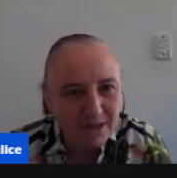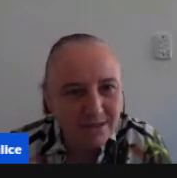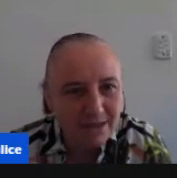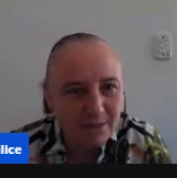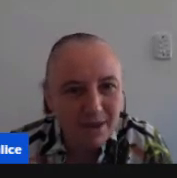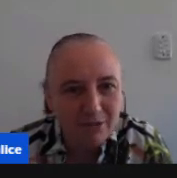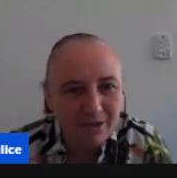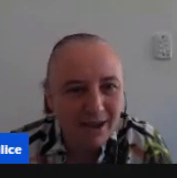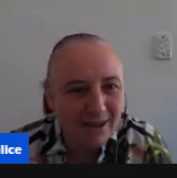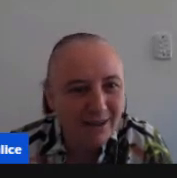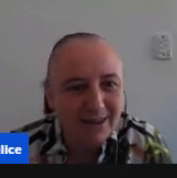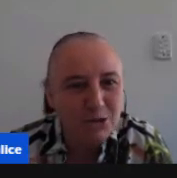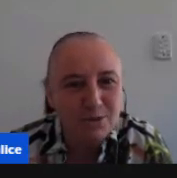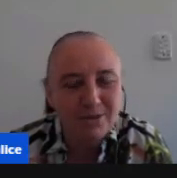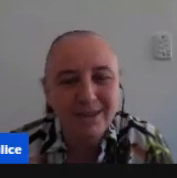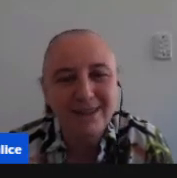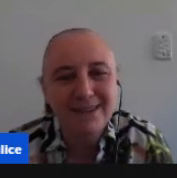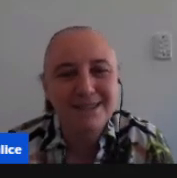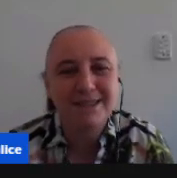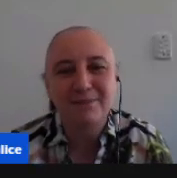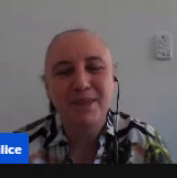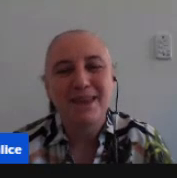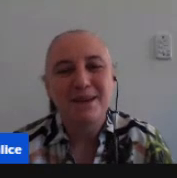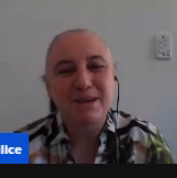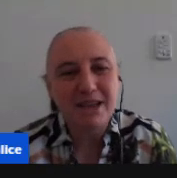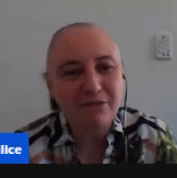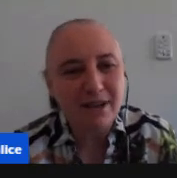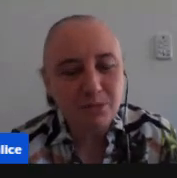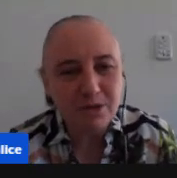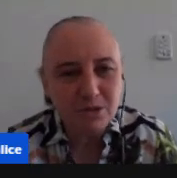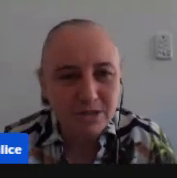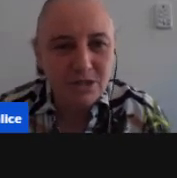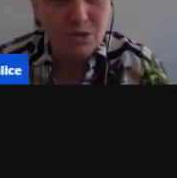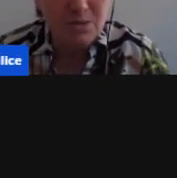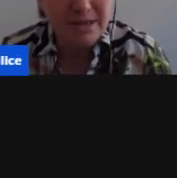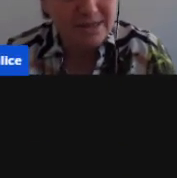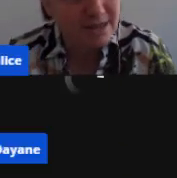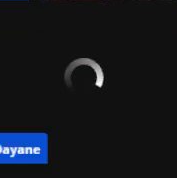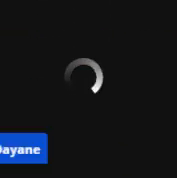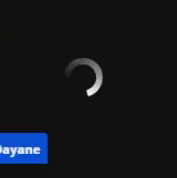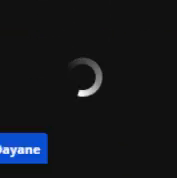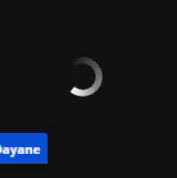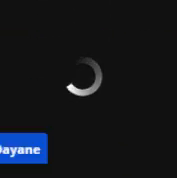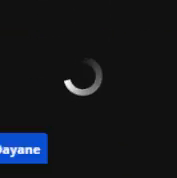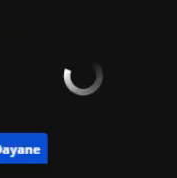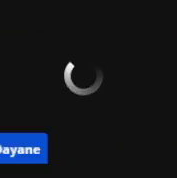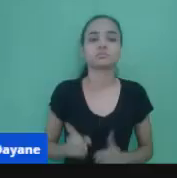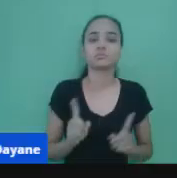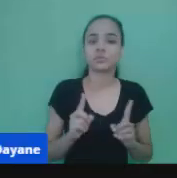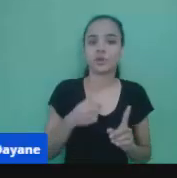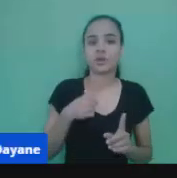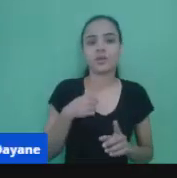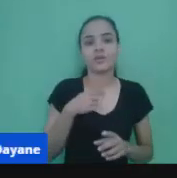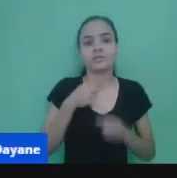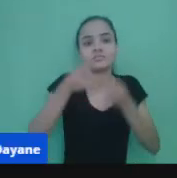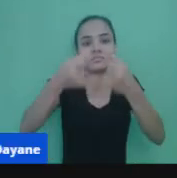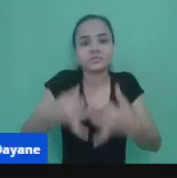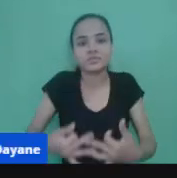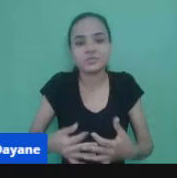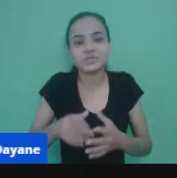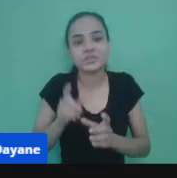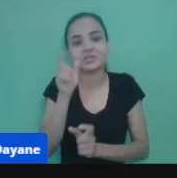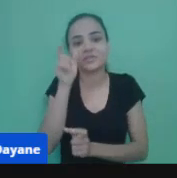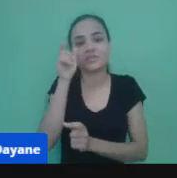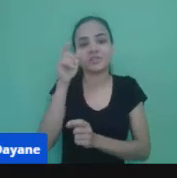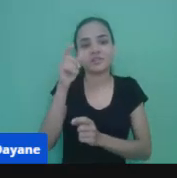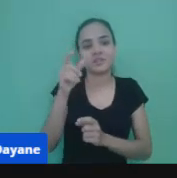gente não se baseia, não é minha fala, né? Quem sou eu, Analice, né? Mas é a fala de pessoas que estudam bastante, a gente estuda, mas eles estudam bastante